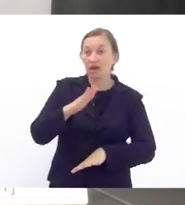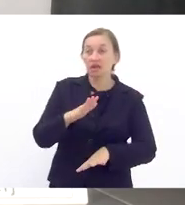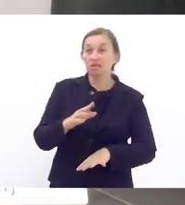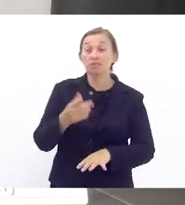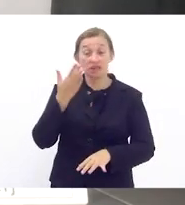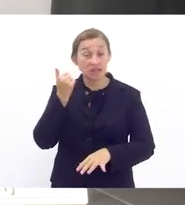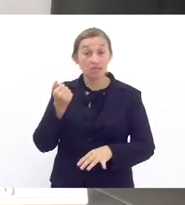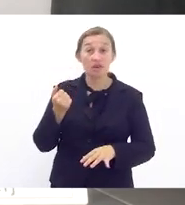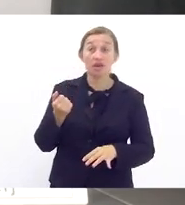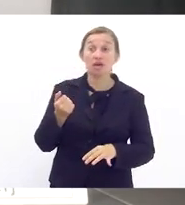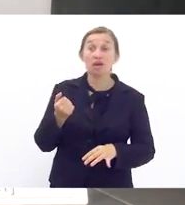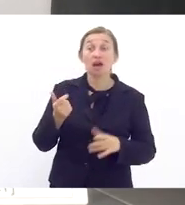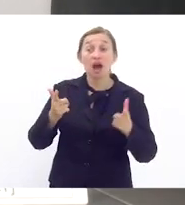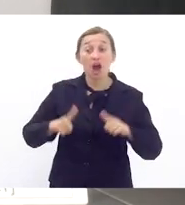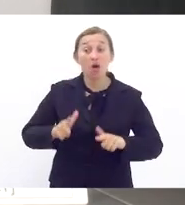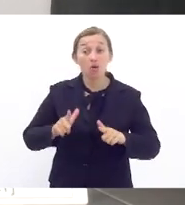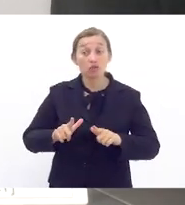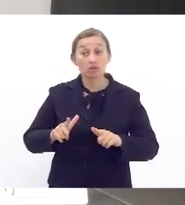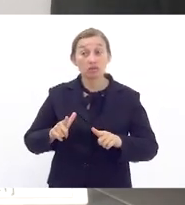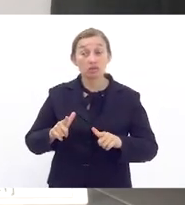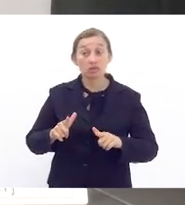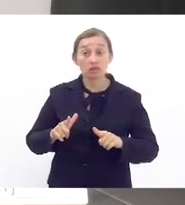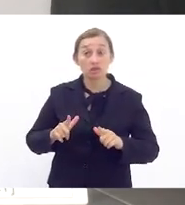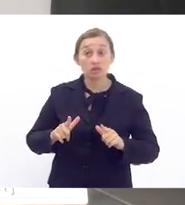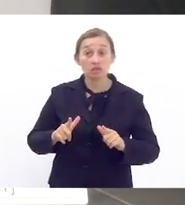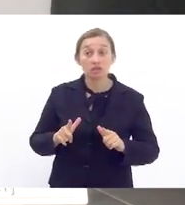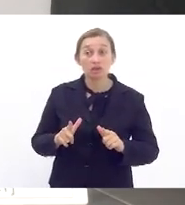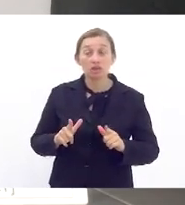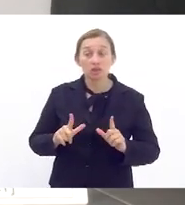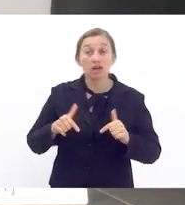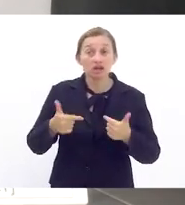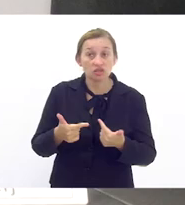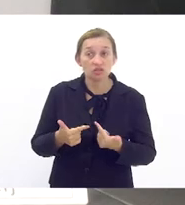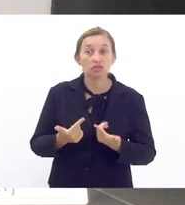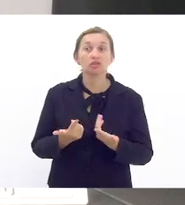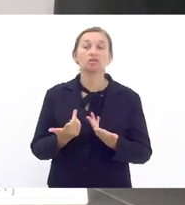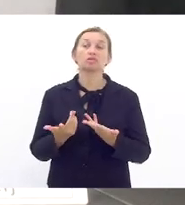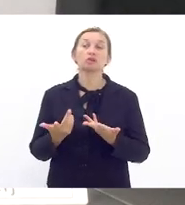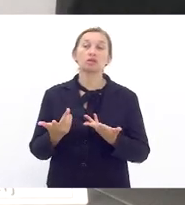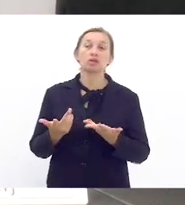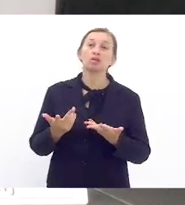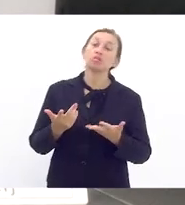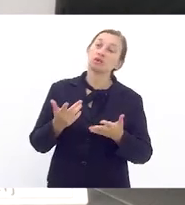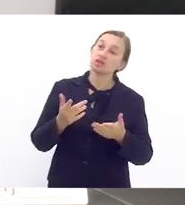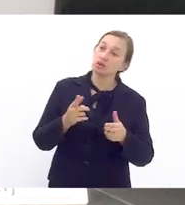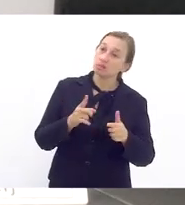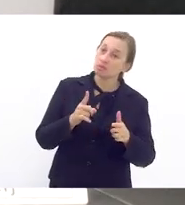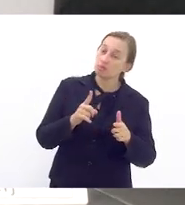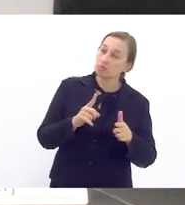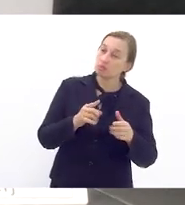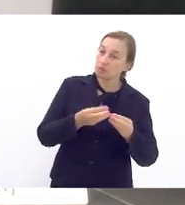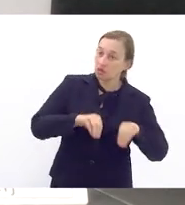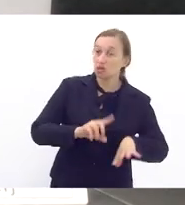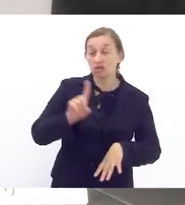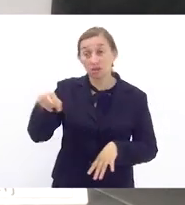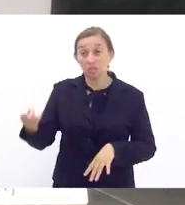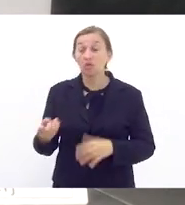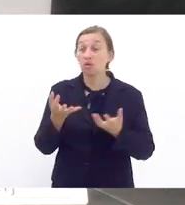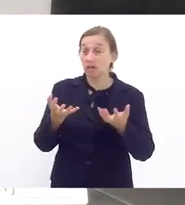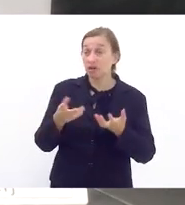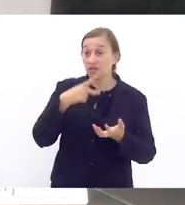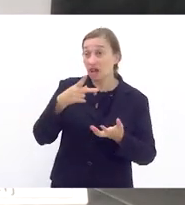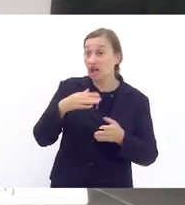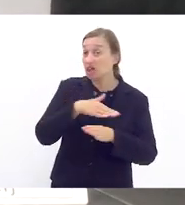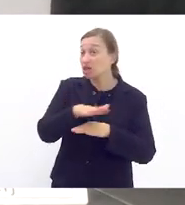onde que tá pisando, né? Porque senão a gente se expõe e pode ter consequências, pessoal. Eu queria falar para vocês que todos nós somos